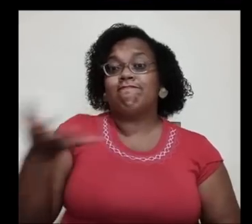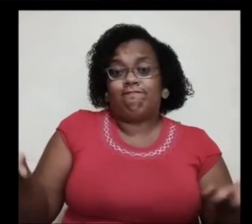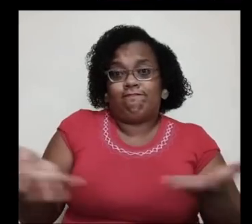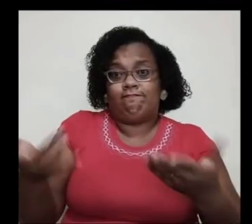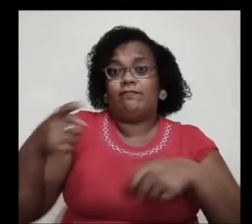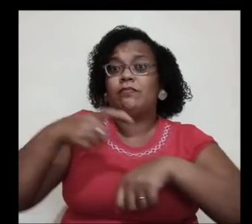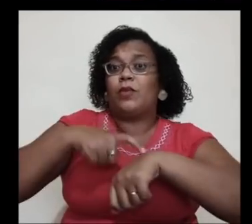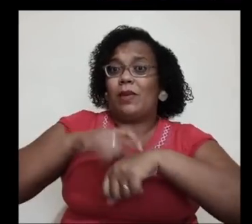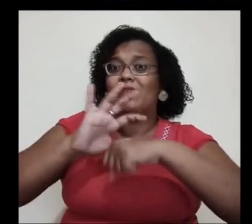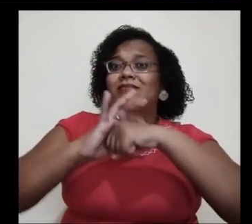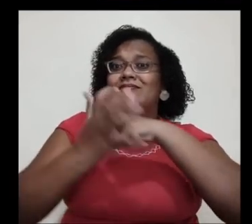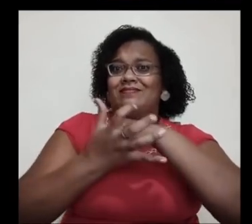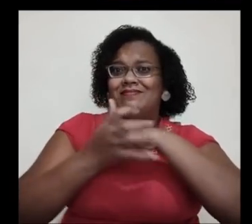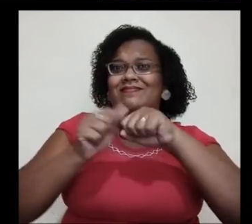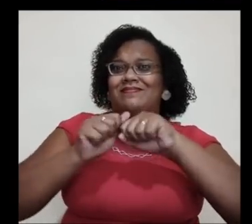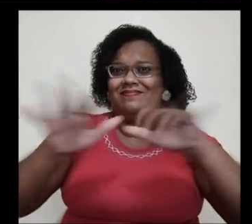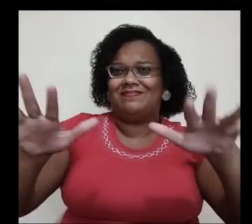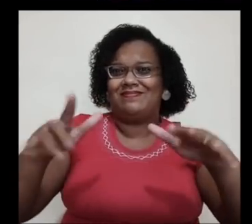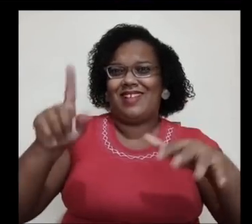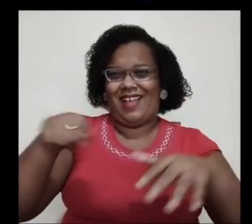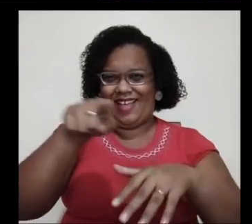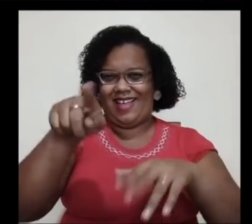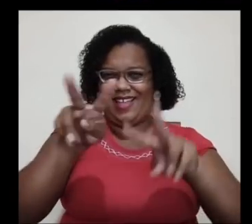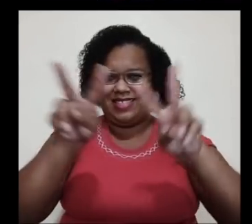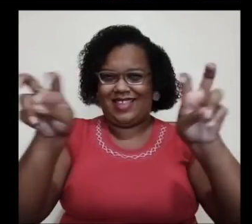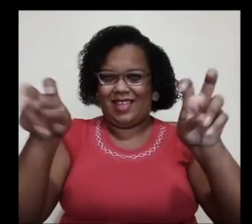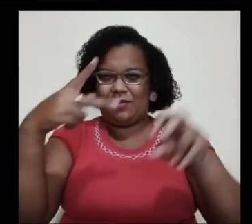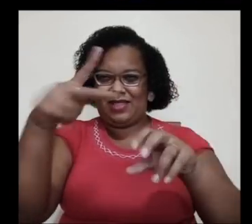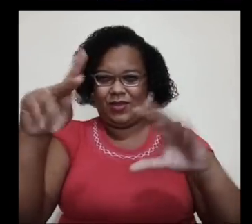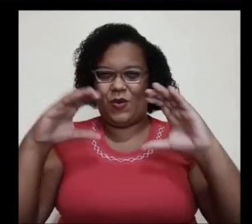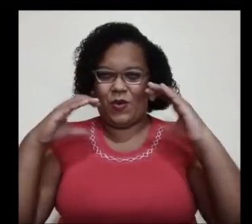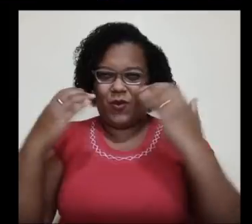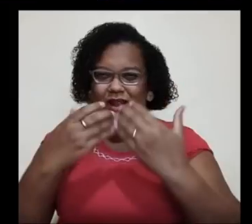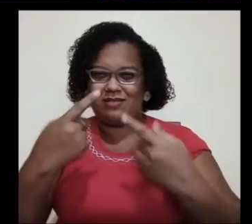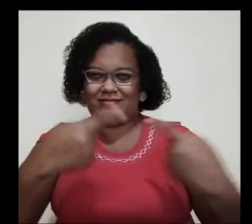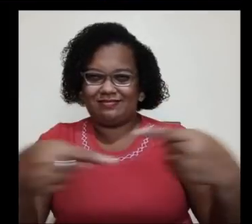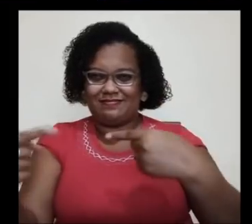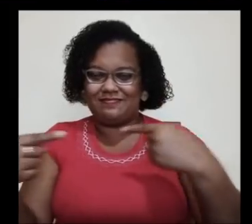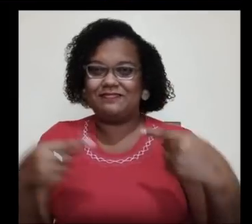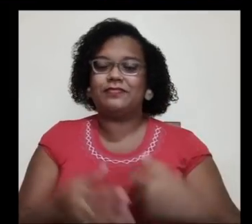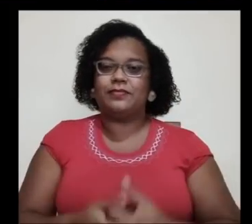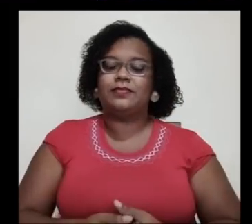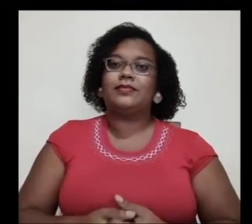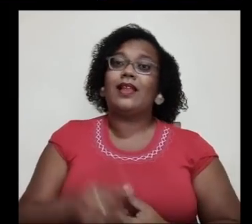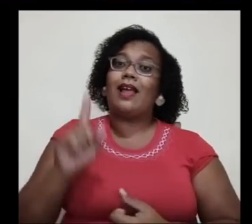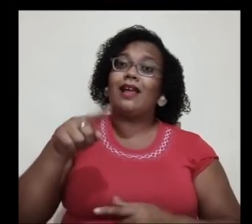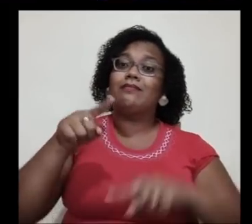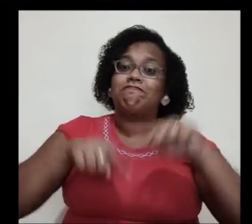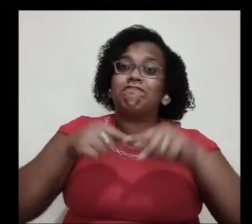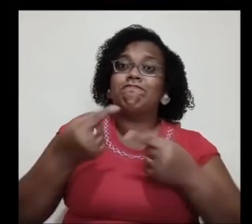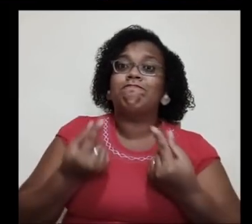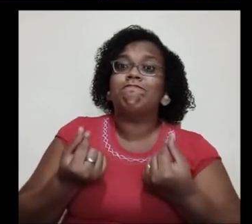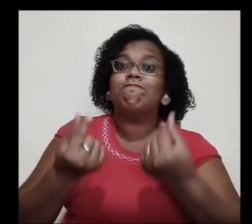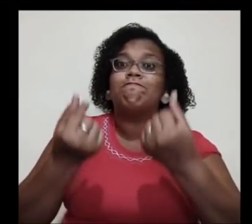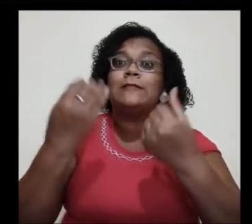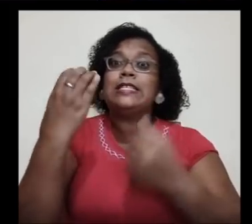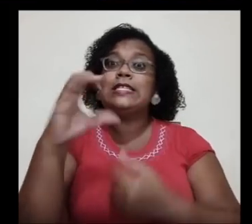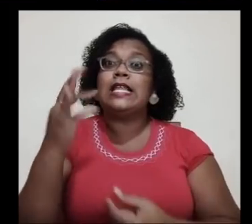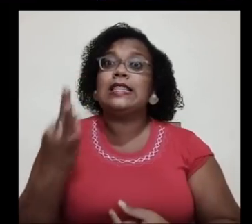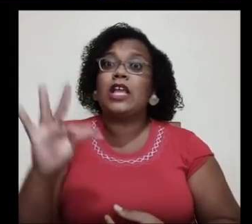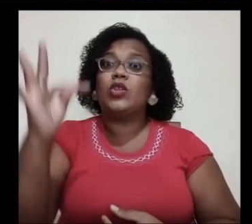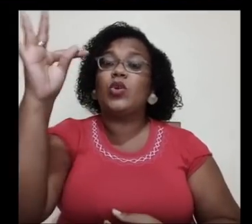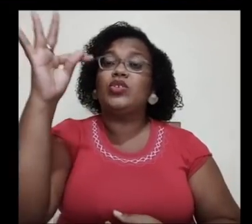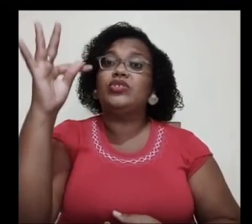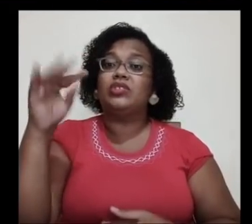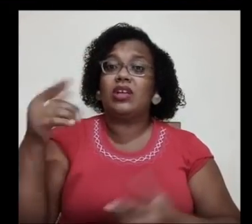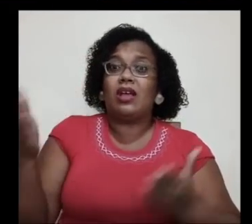temas que vocês estão discutindo no seu congresso, os recursos também para o enfrentamento da pandemia, os recursos para a ciência e tecnologia no Brasil também foram